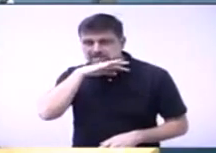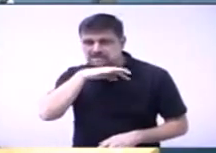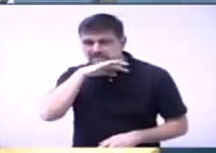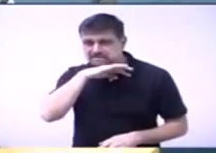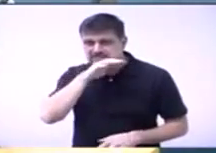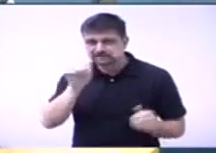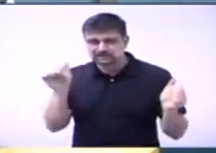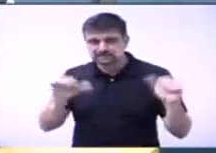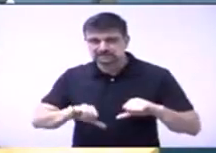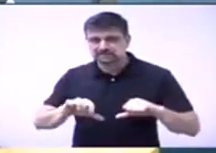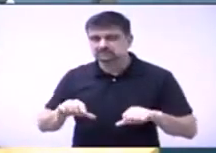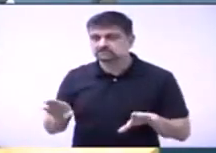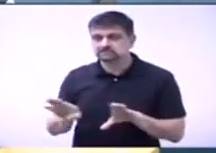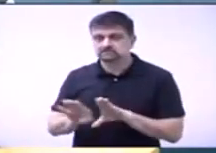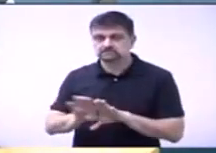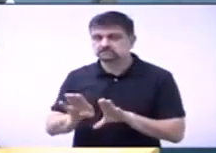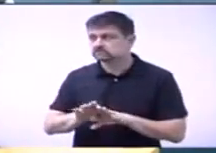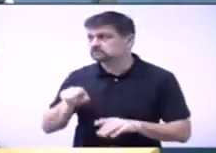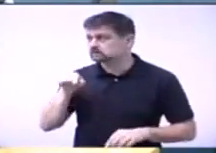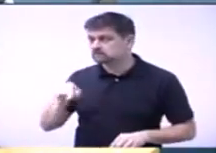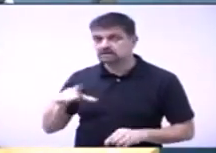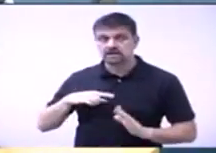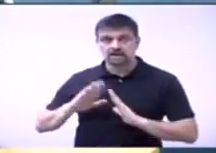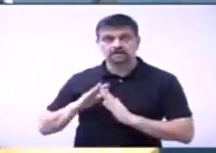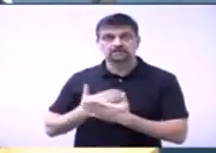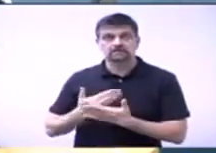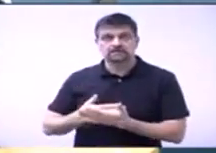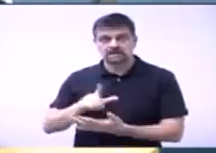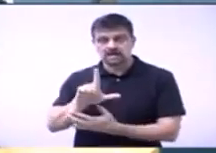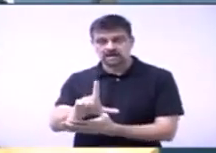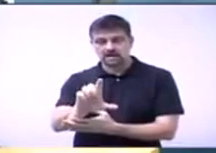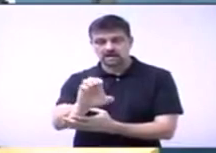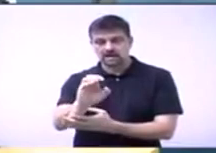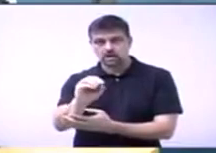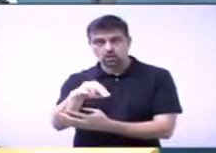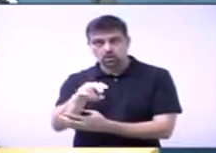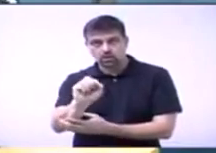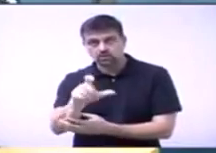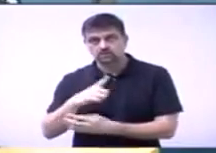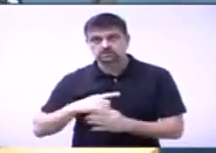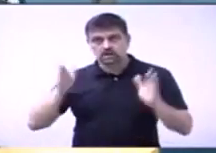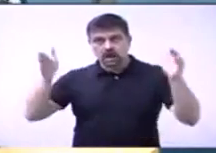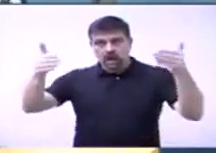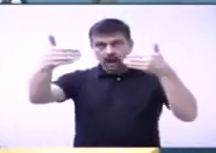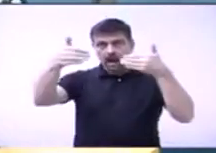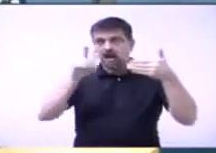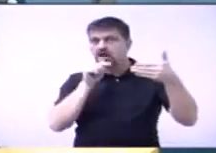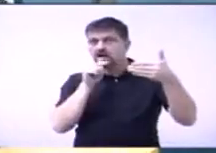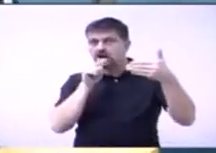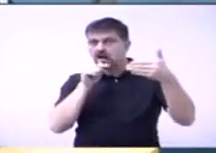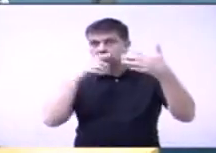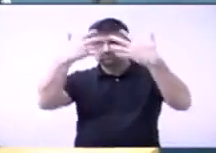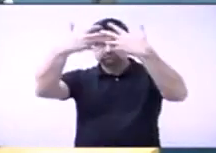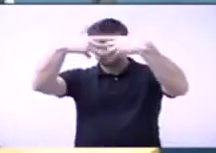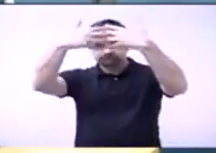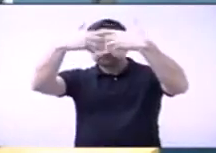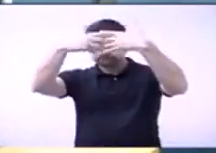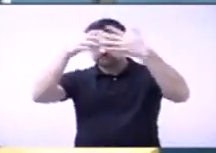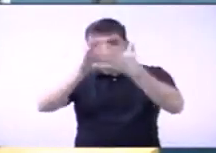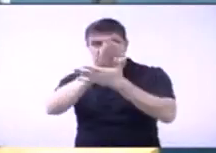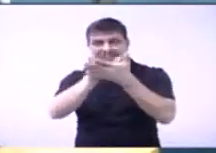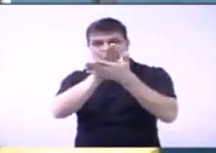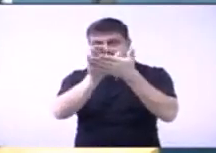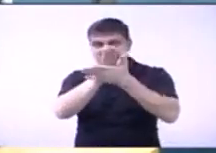exemplo disso foi a EMEI Leonor, que desde da sua inauguração a caixa d'água nunca funcionou, hoje está